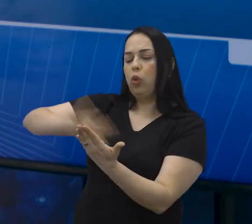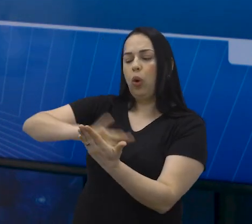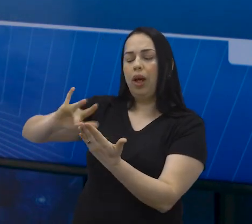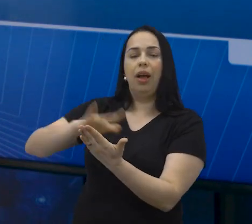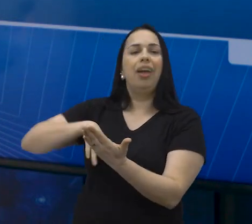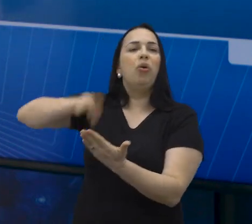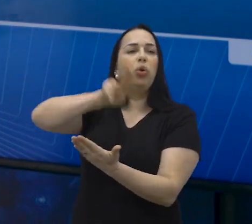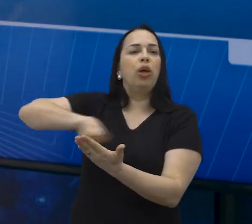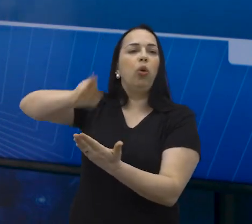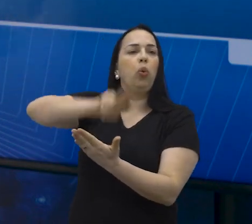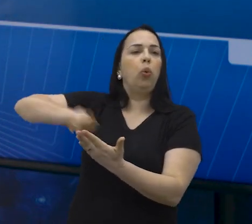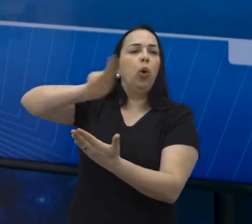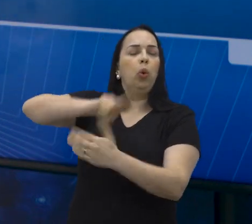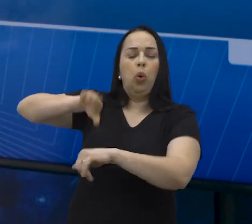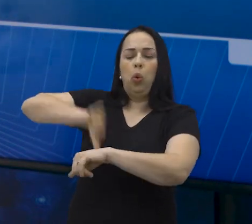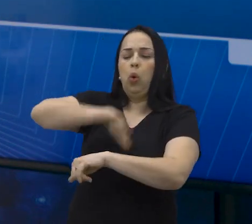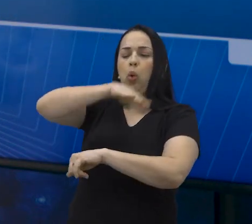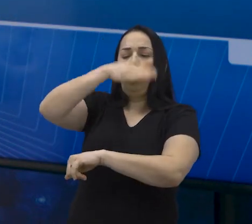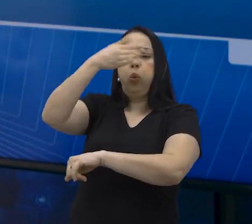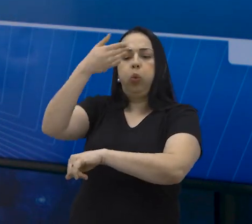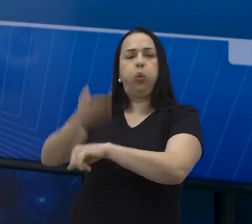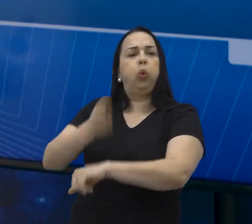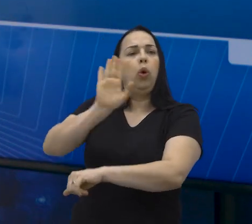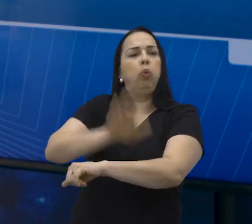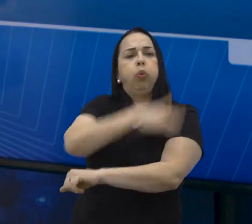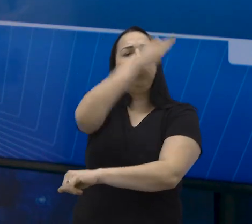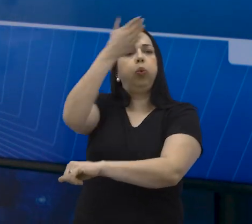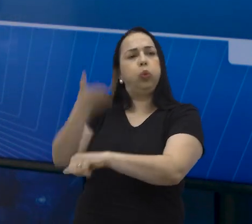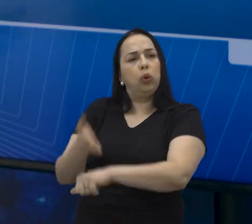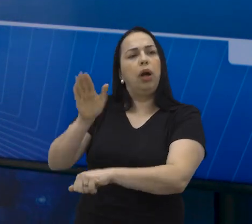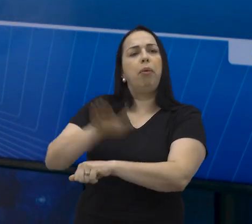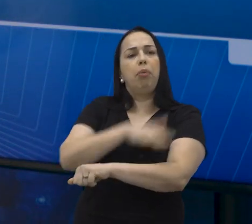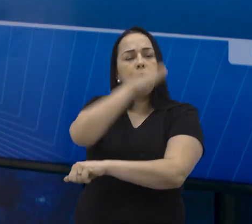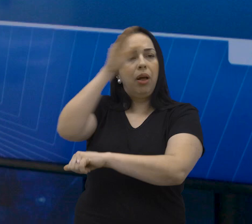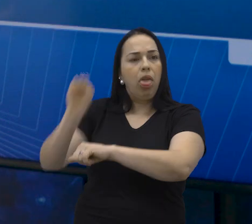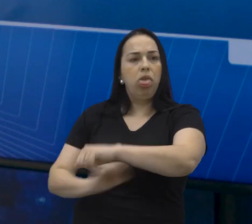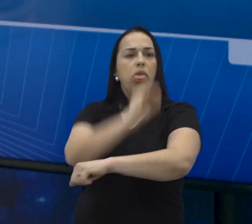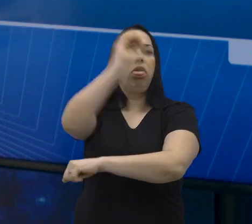para, né? Vão vindo cada vez mais informações que nos